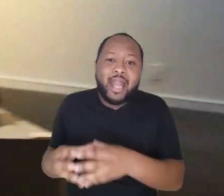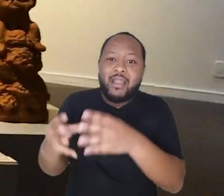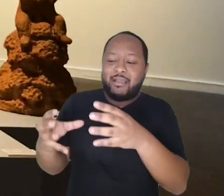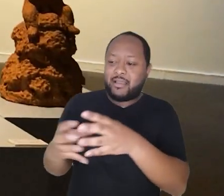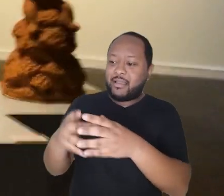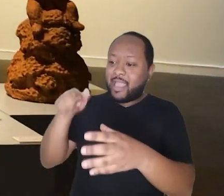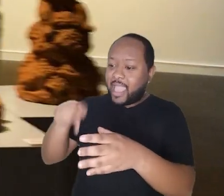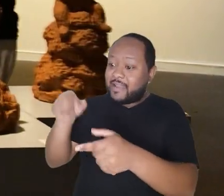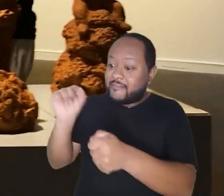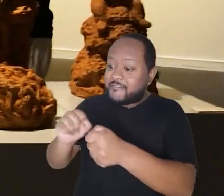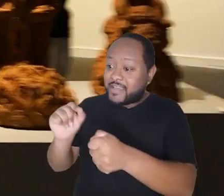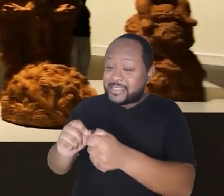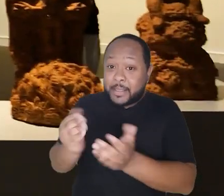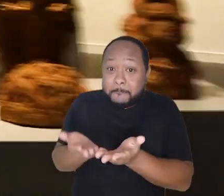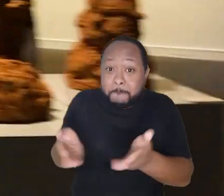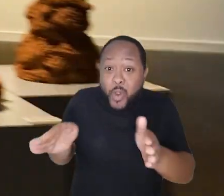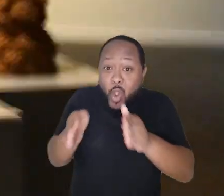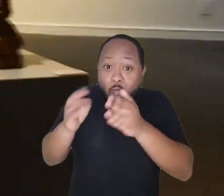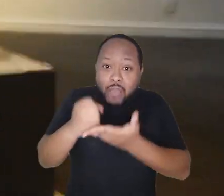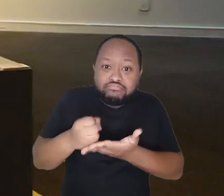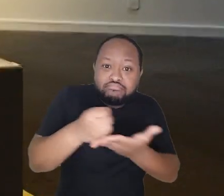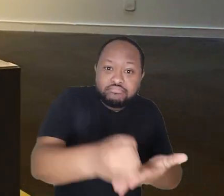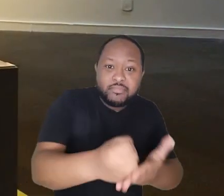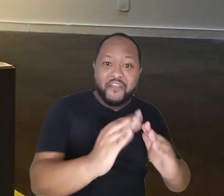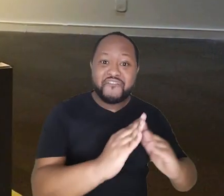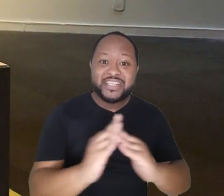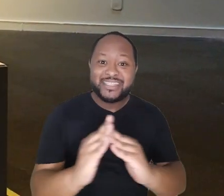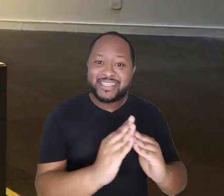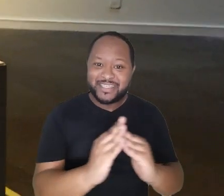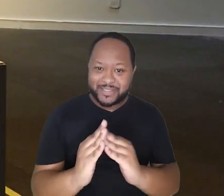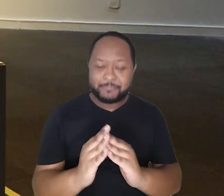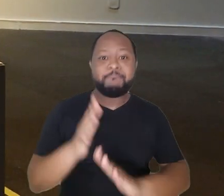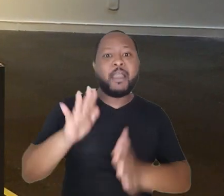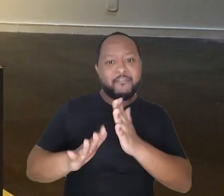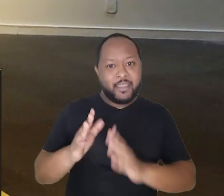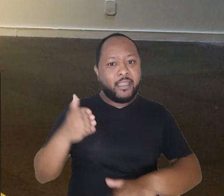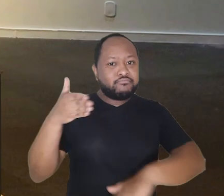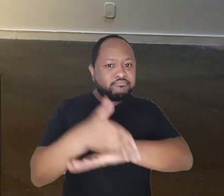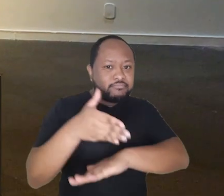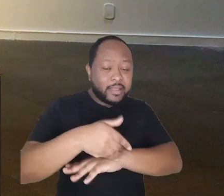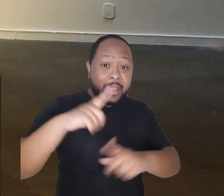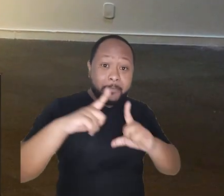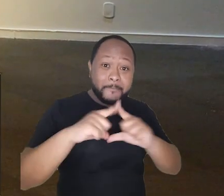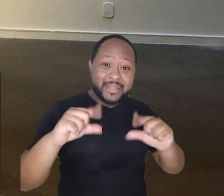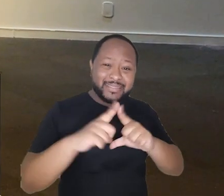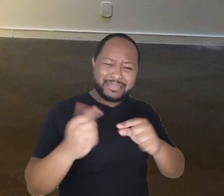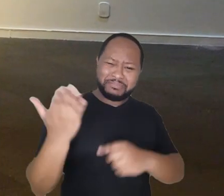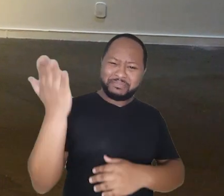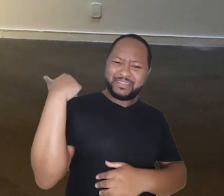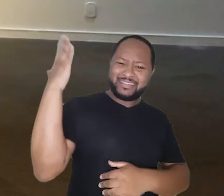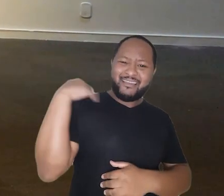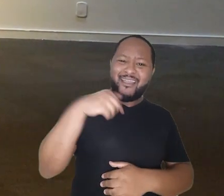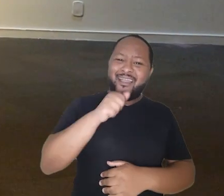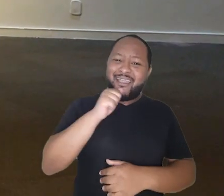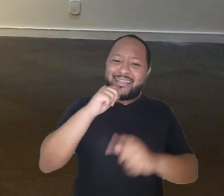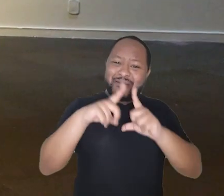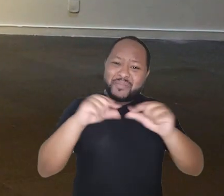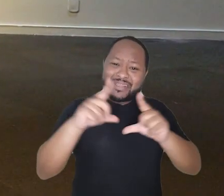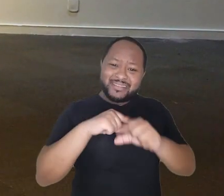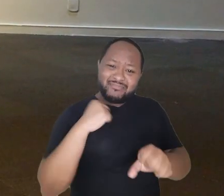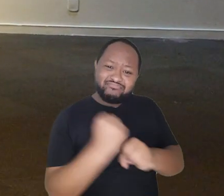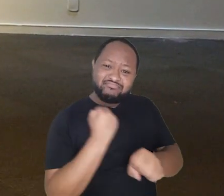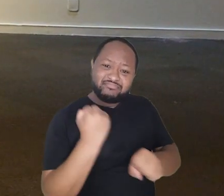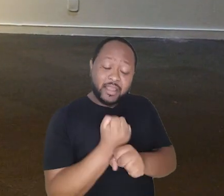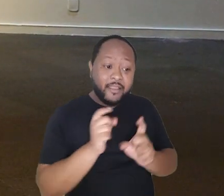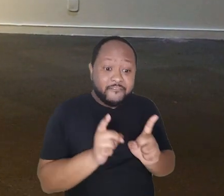fazia potes para os seus vizinhos e de vez em quando também ele até já chegou a vir para Brasília, no período de construção de Brasília, para